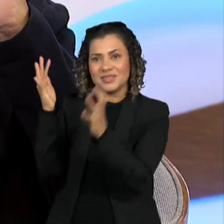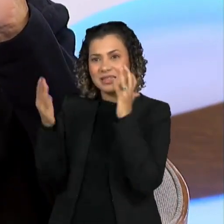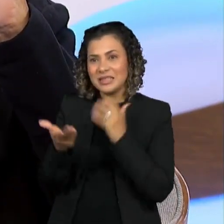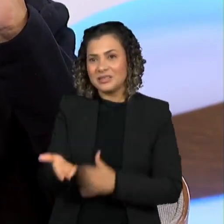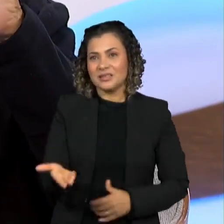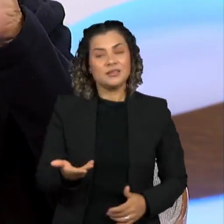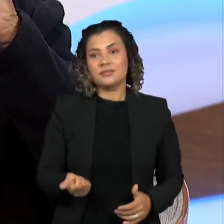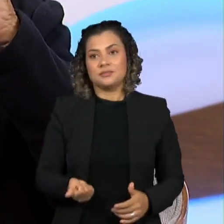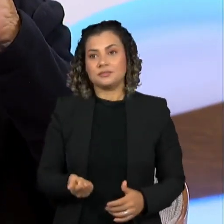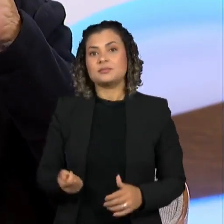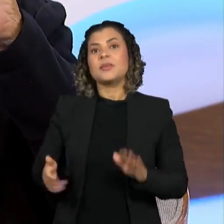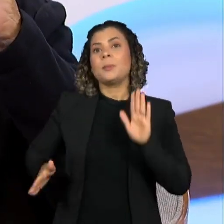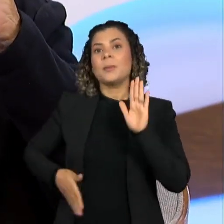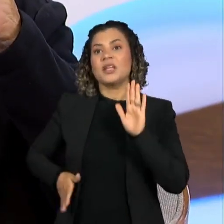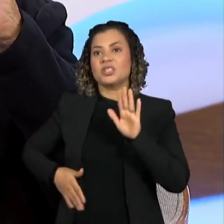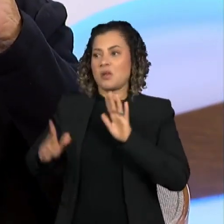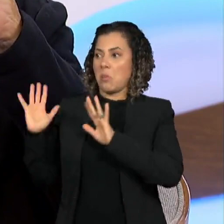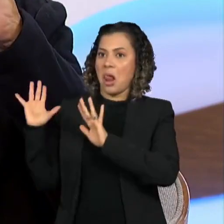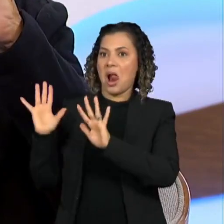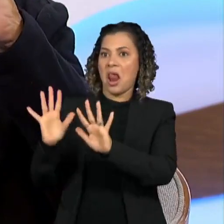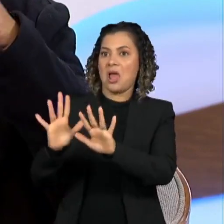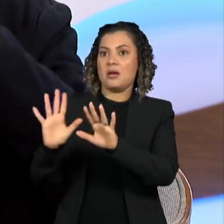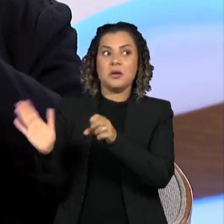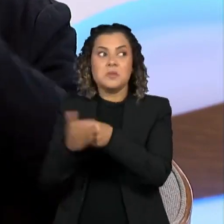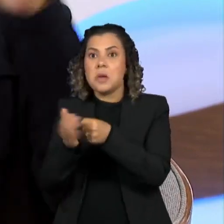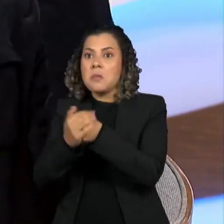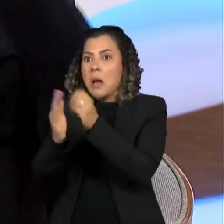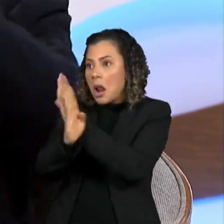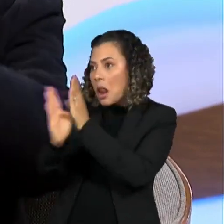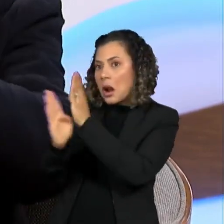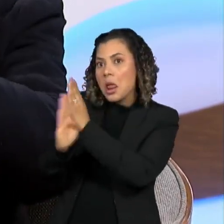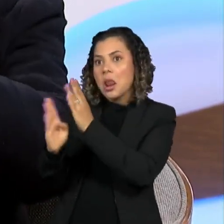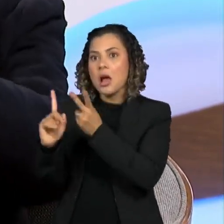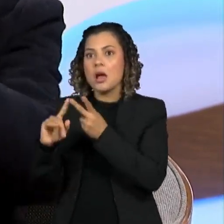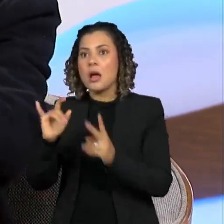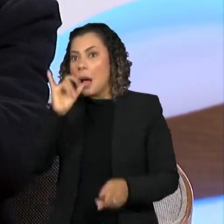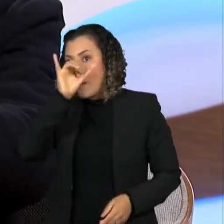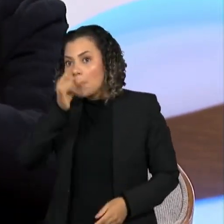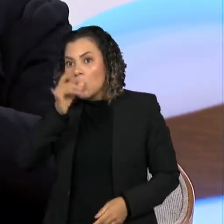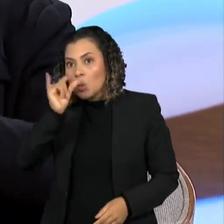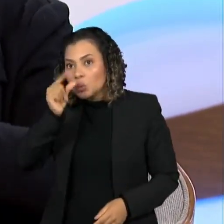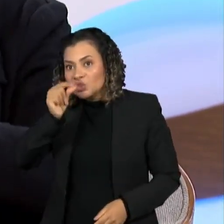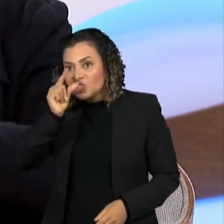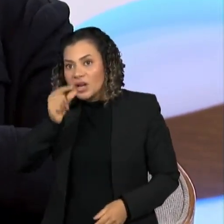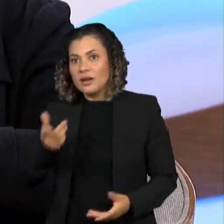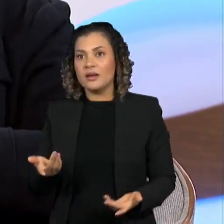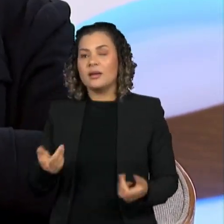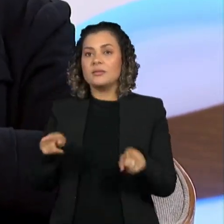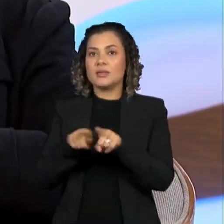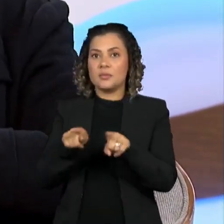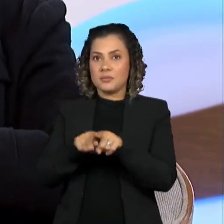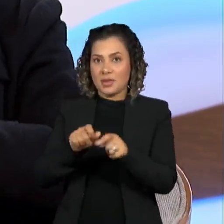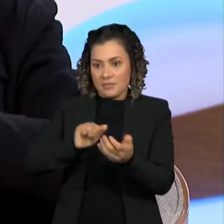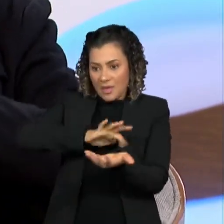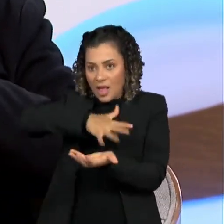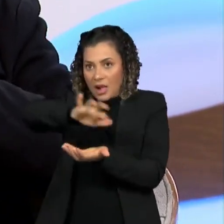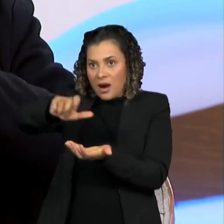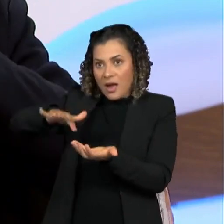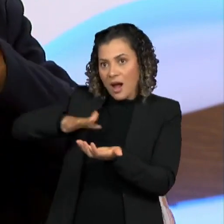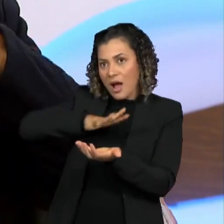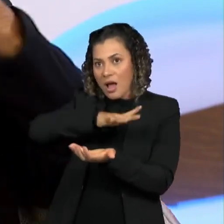os bandidos se escondem no lugar onde as bruxas vão fazer as suas